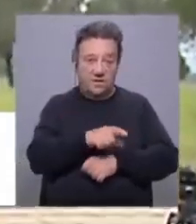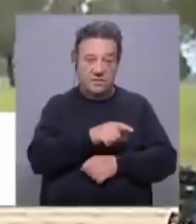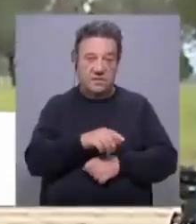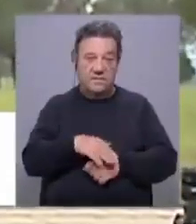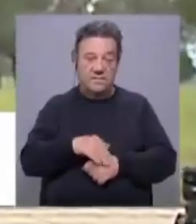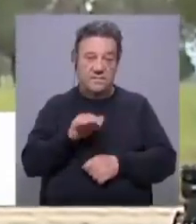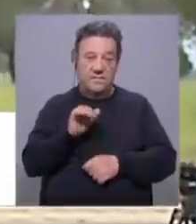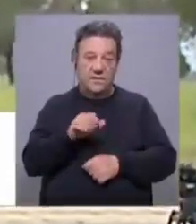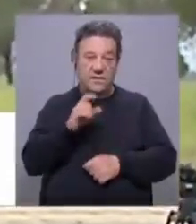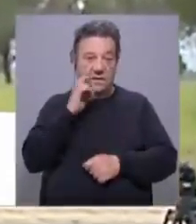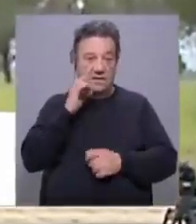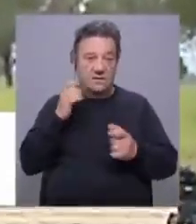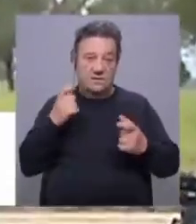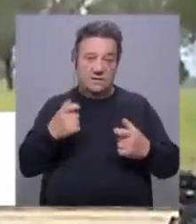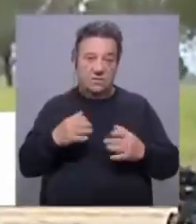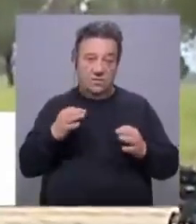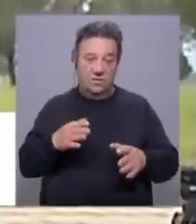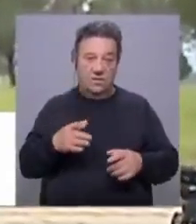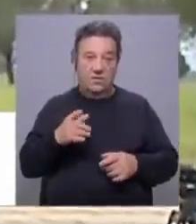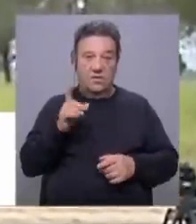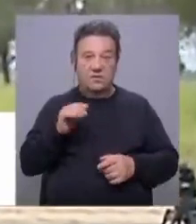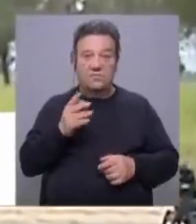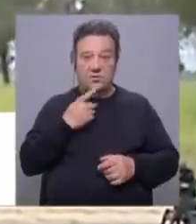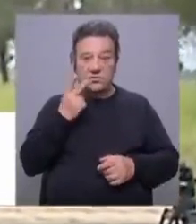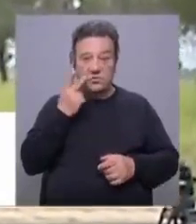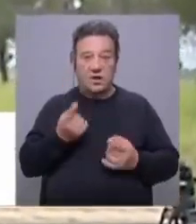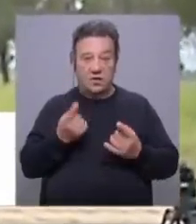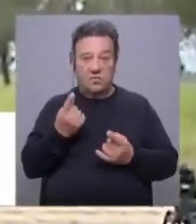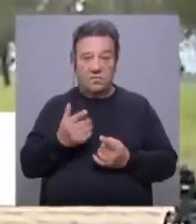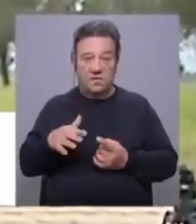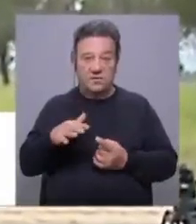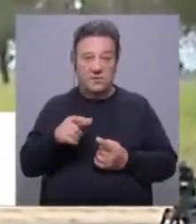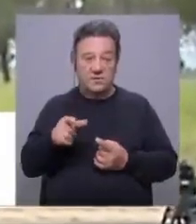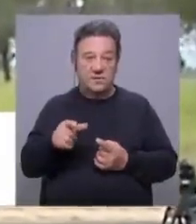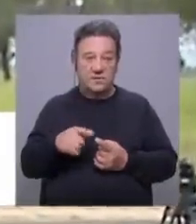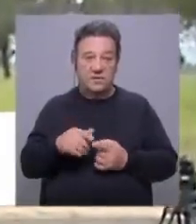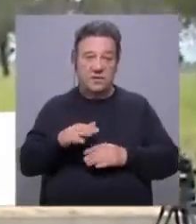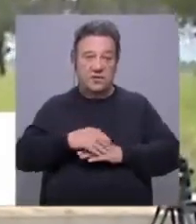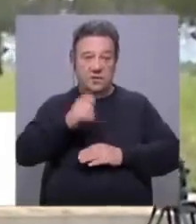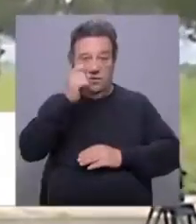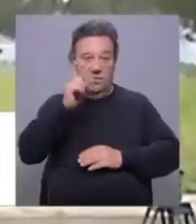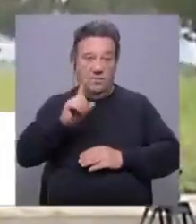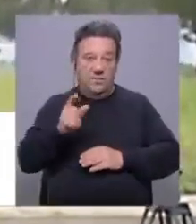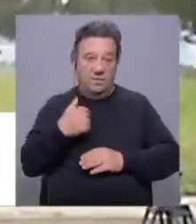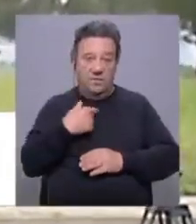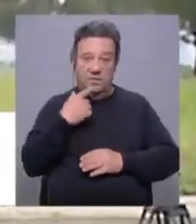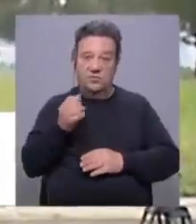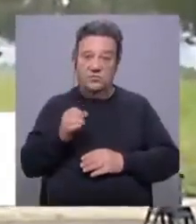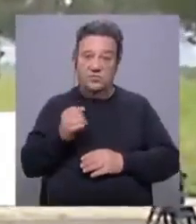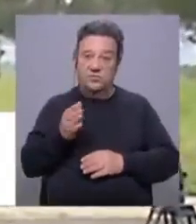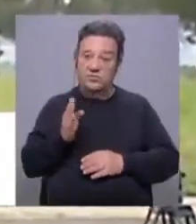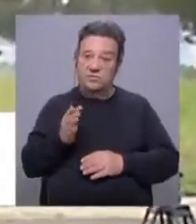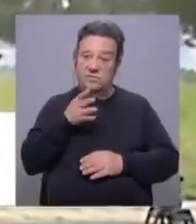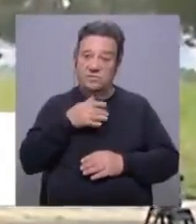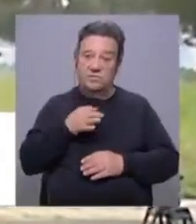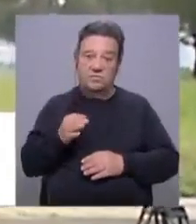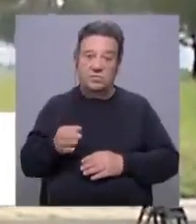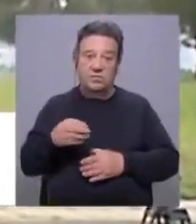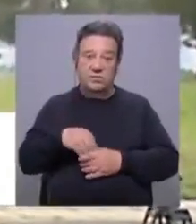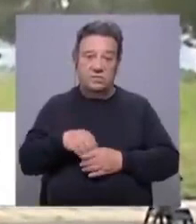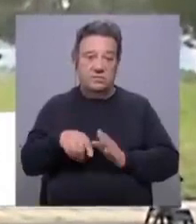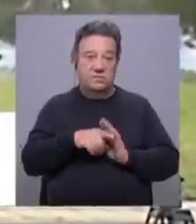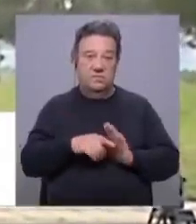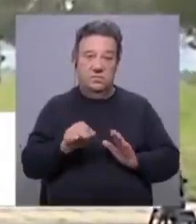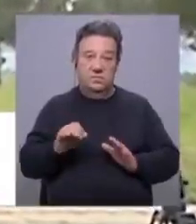estarem seguros, naturalmente, e já verificamos algumas situações de incumprimento, ou seja, que não tinham uma justificação que se enquadrava nas exceções